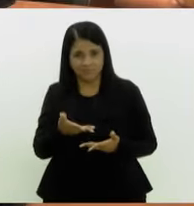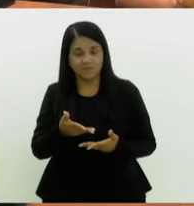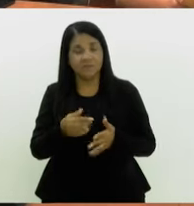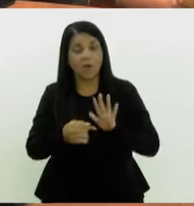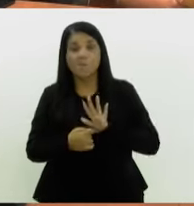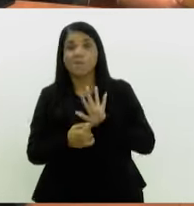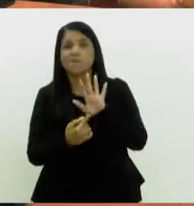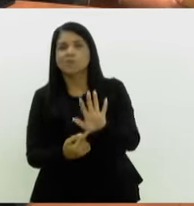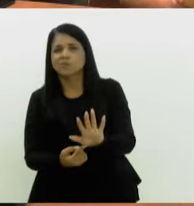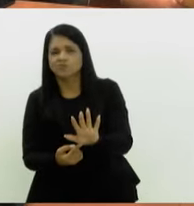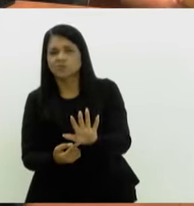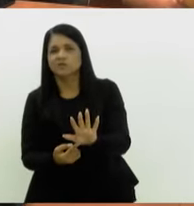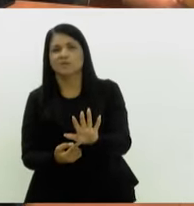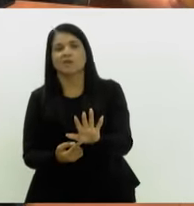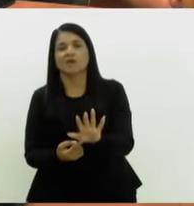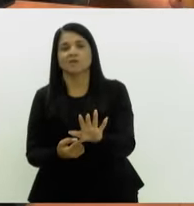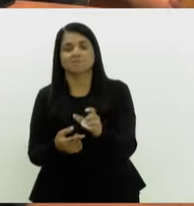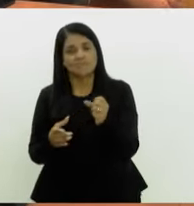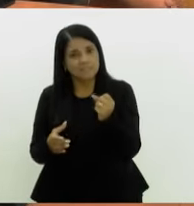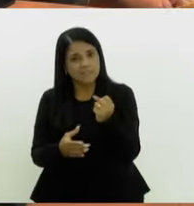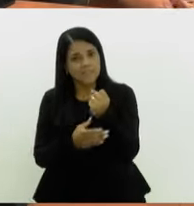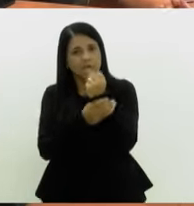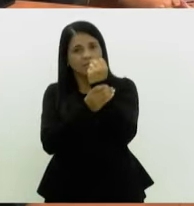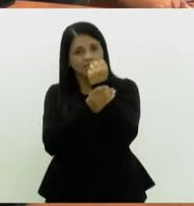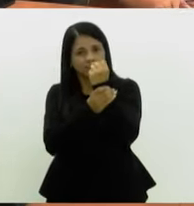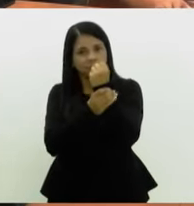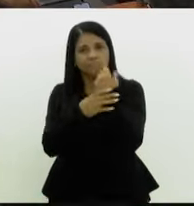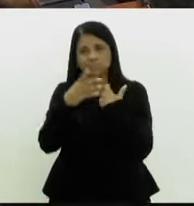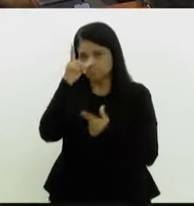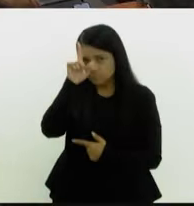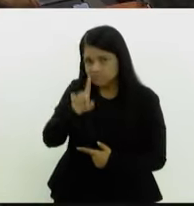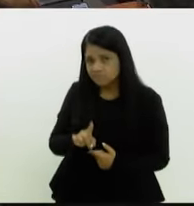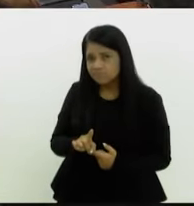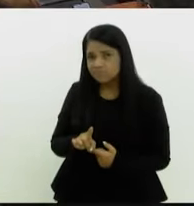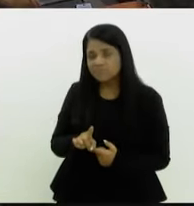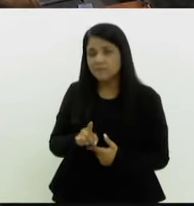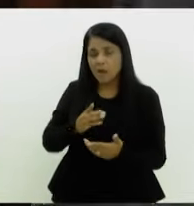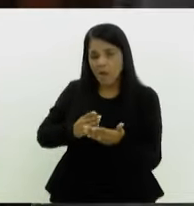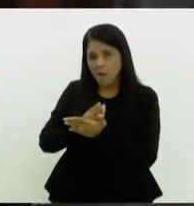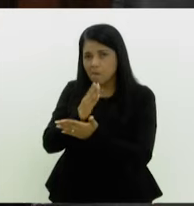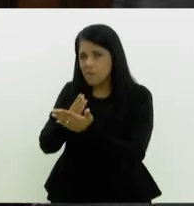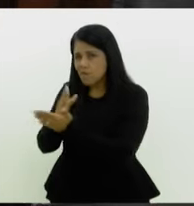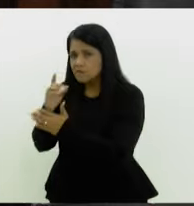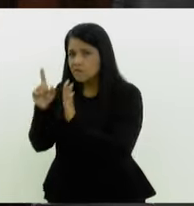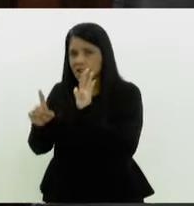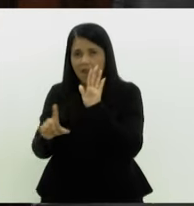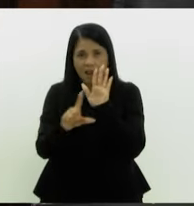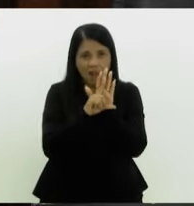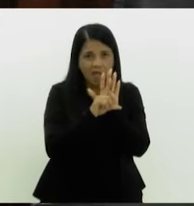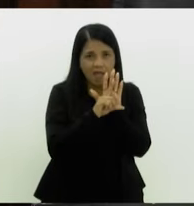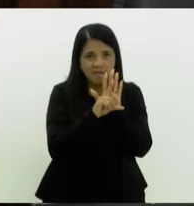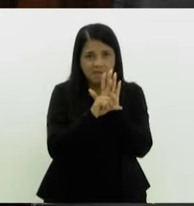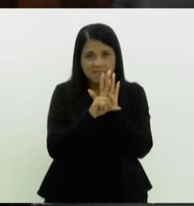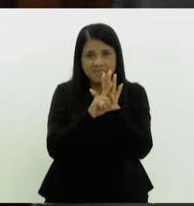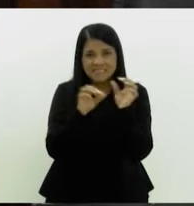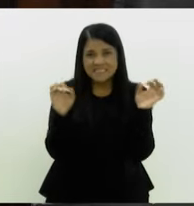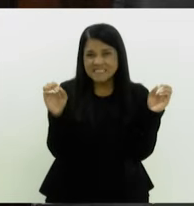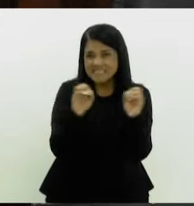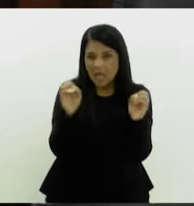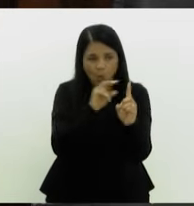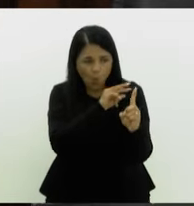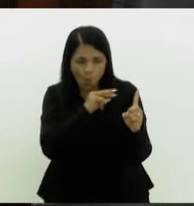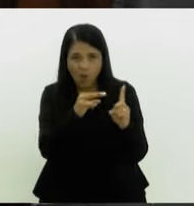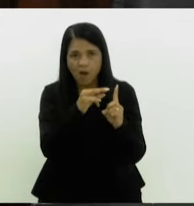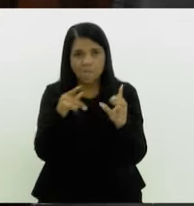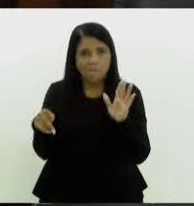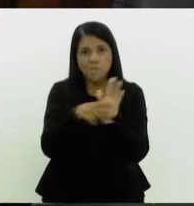vocês que quando você garante direitos e aprovações legislativas sem o olhar de uma mulher